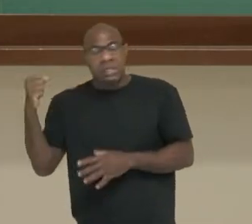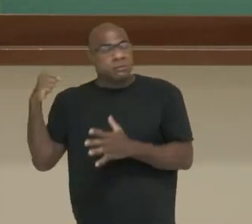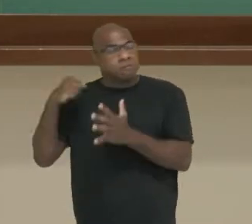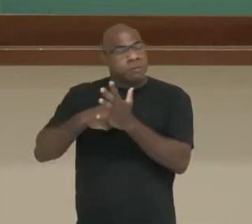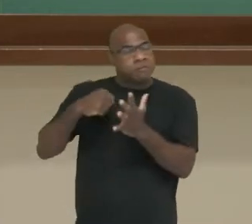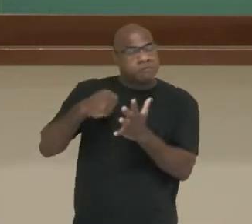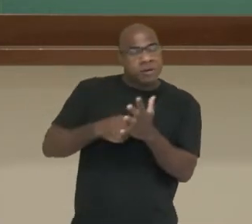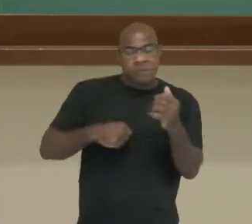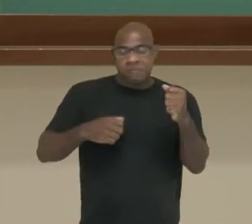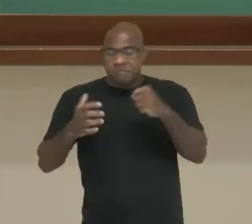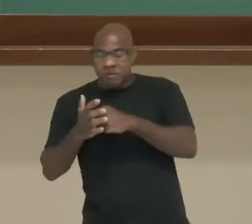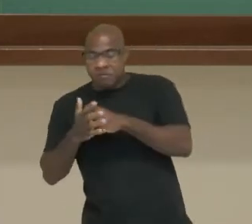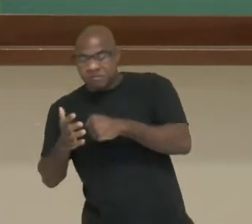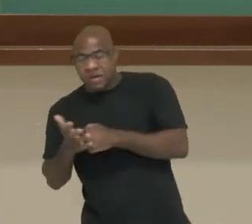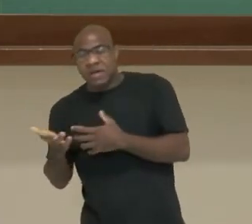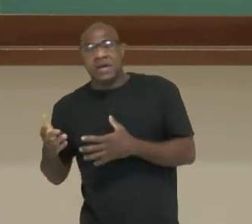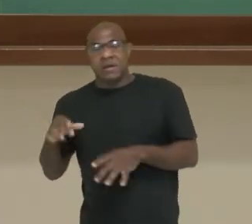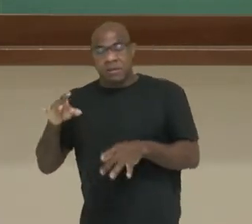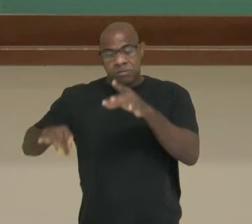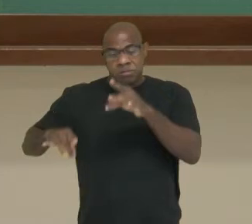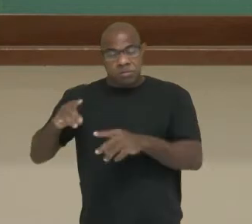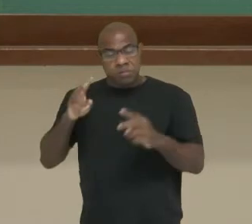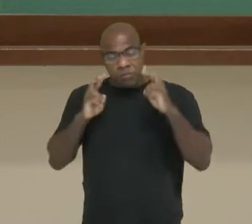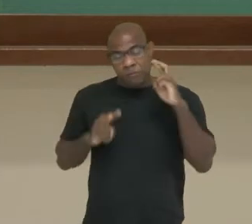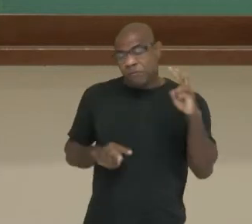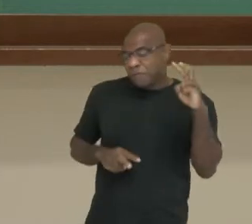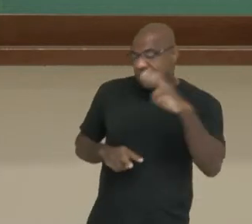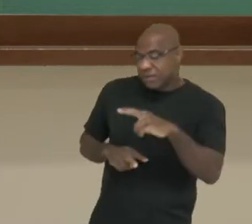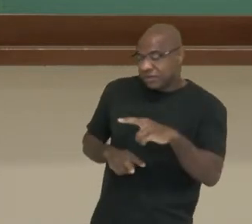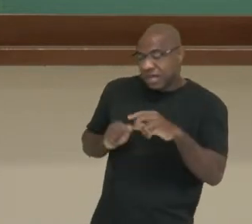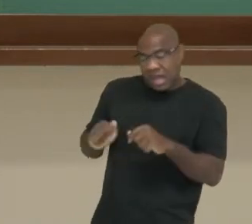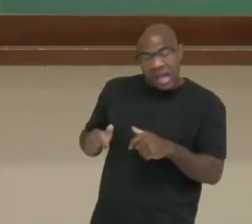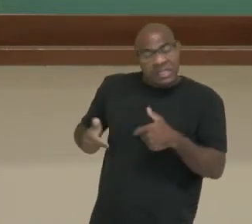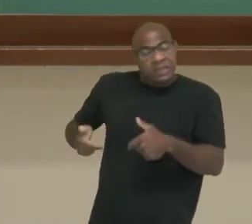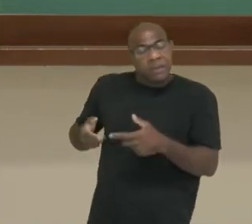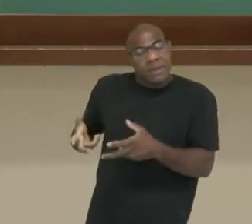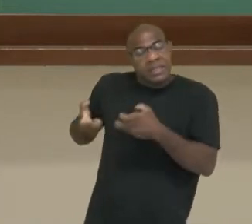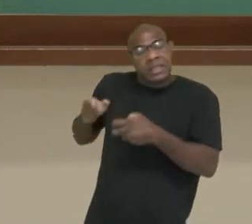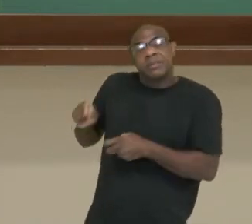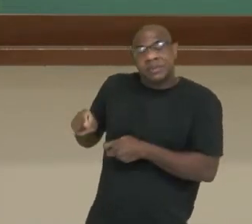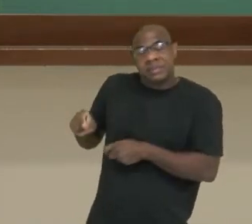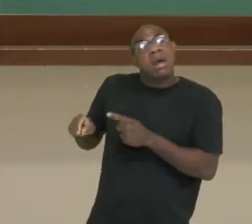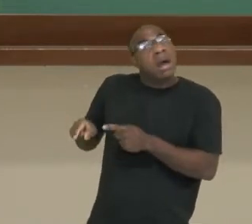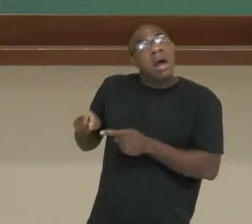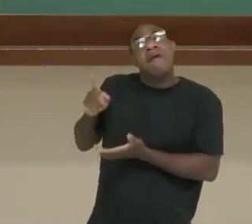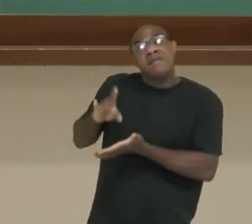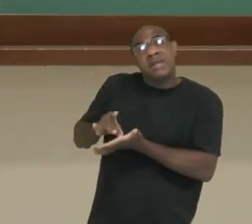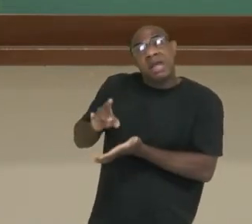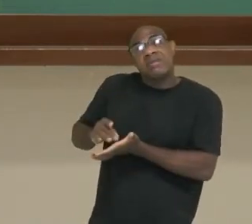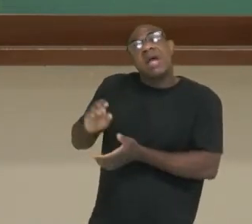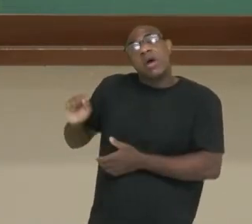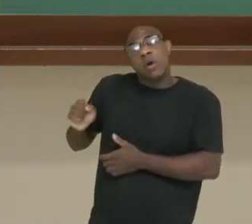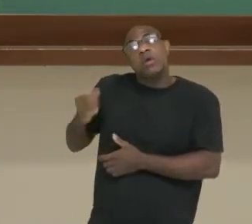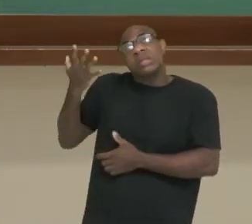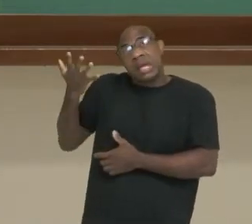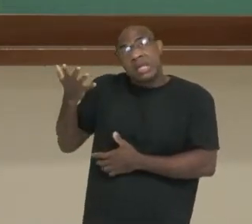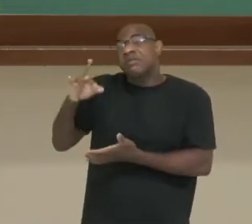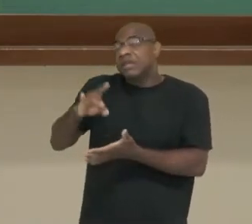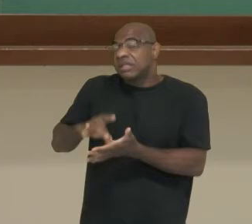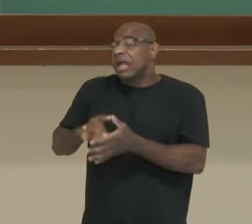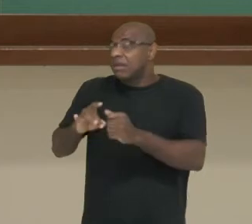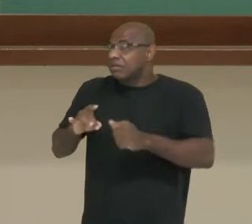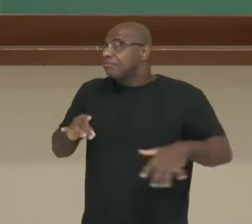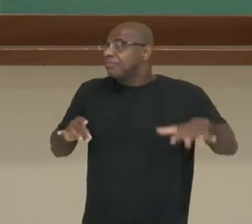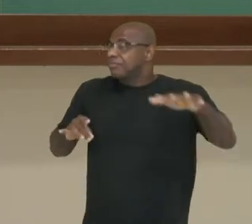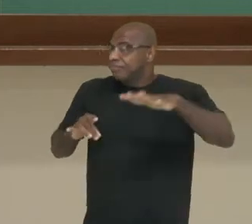também ter o oprimido, para que o público, né, veja a ação, perceba o que está acontecendo e pense como resolver esse problema,